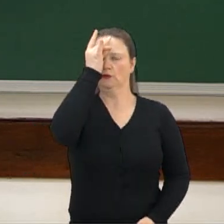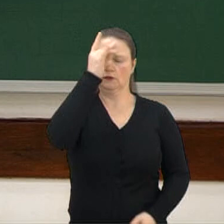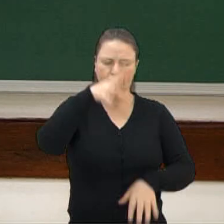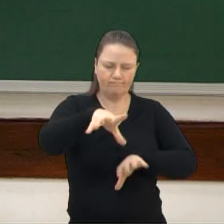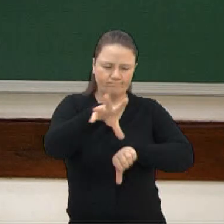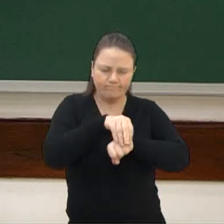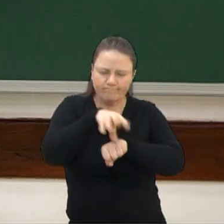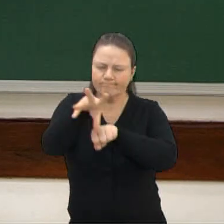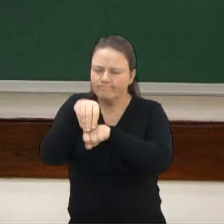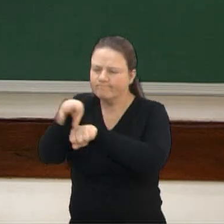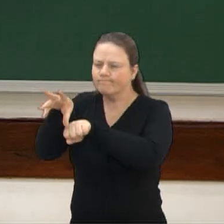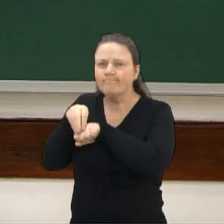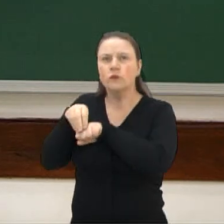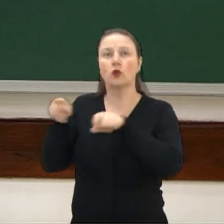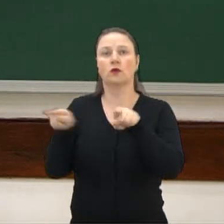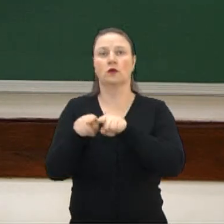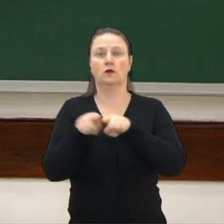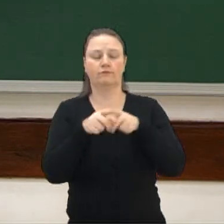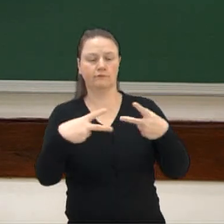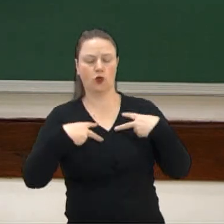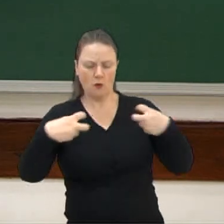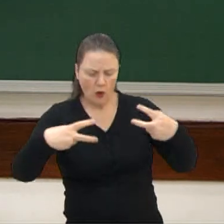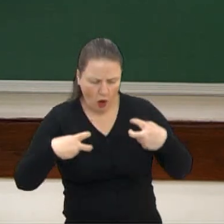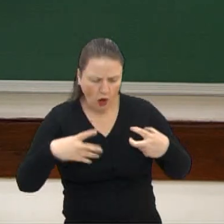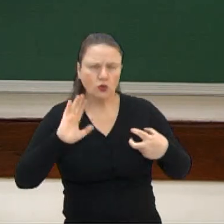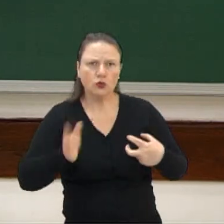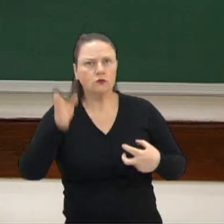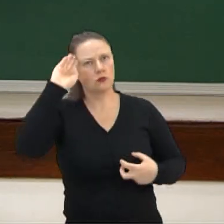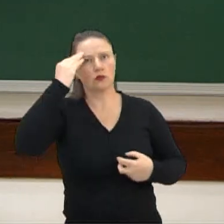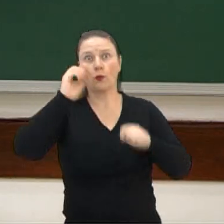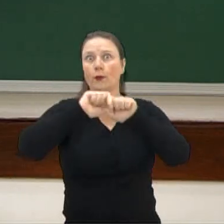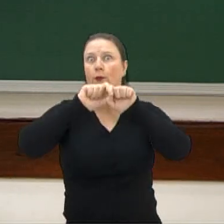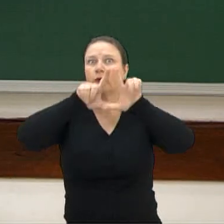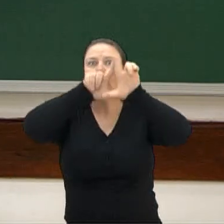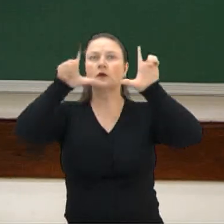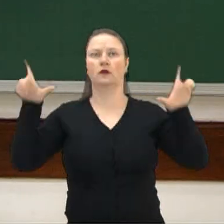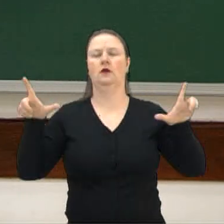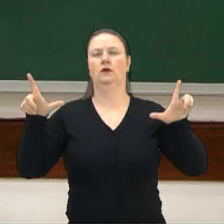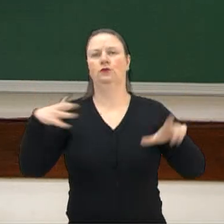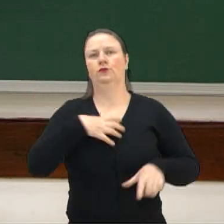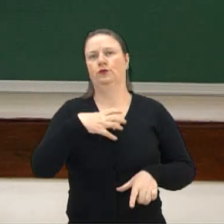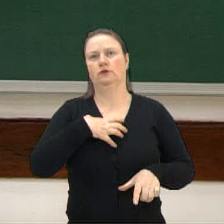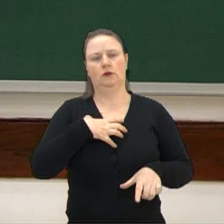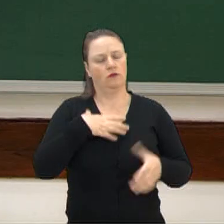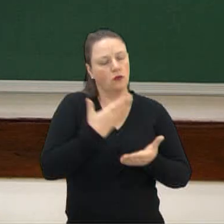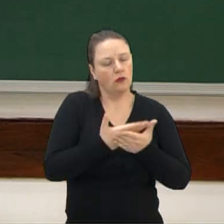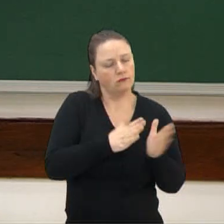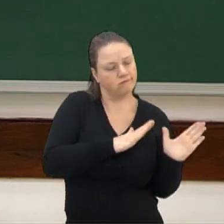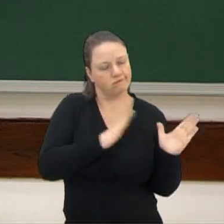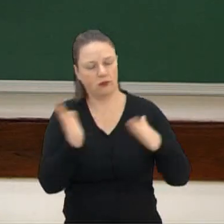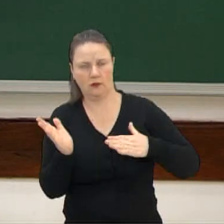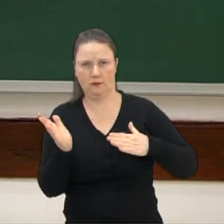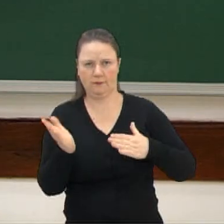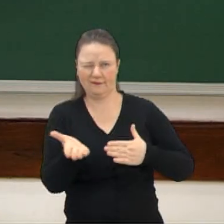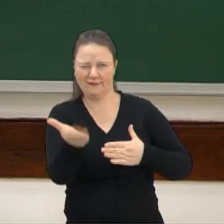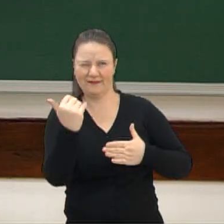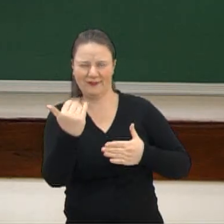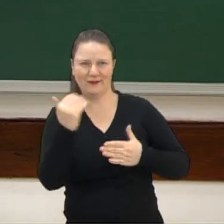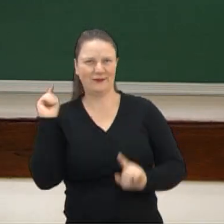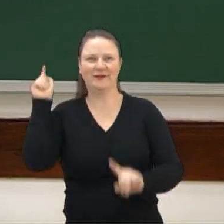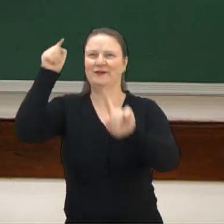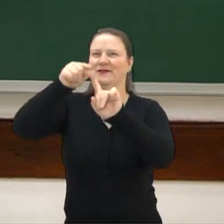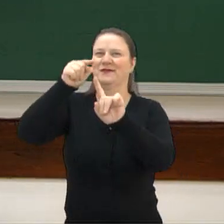conhecimento, perceberem se vocês realmente entenderam aquilo que foi passado durante a aula, ok? Vamos para os